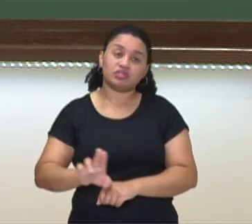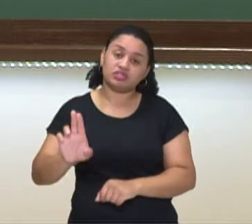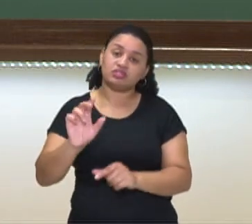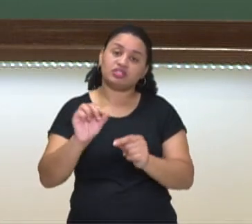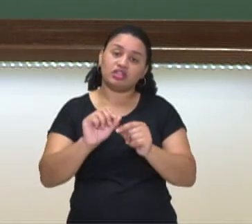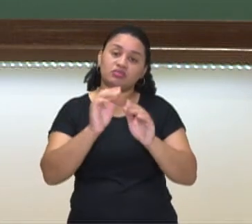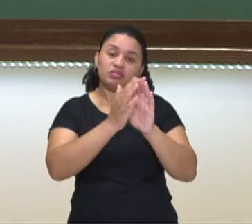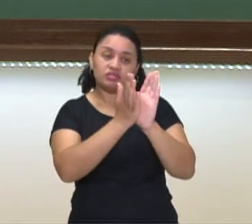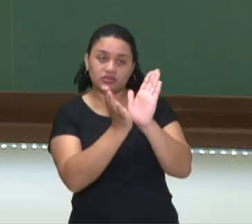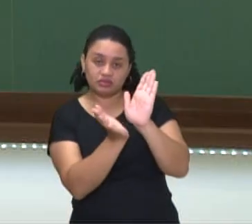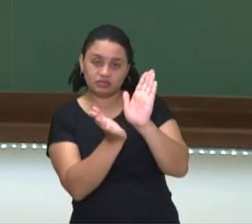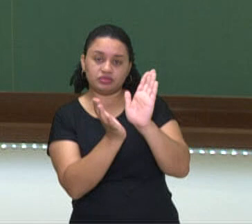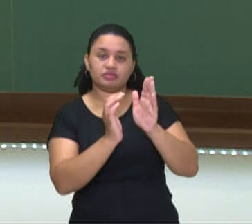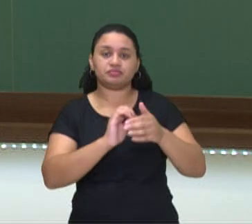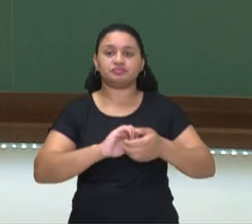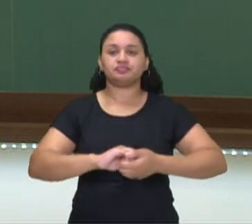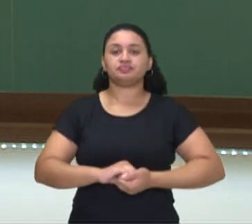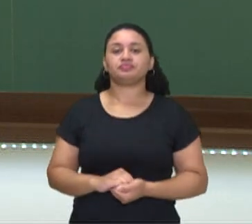sombra.